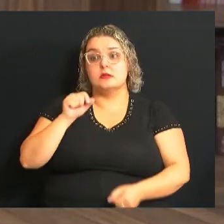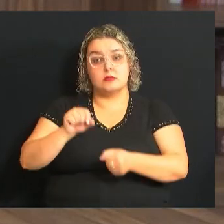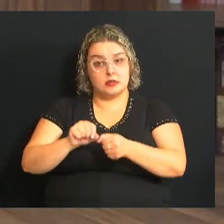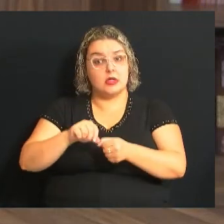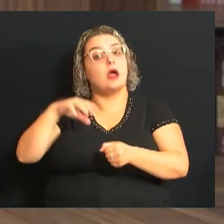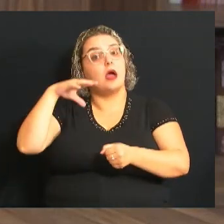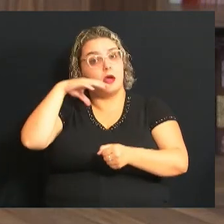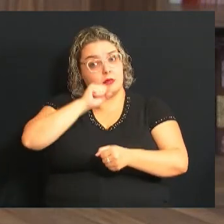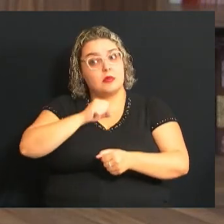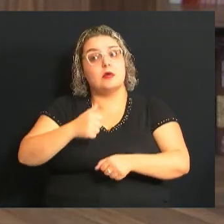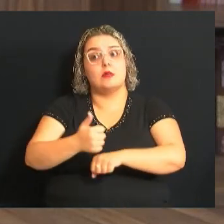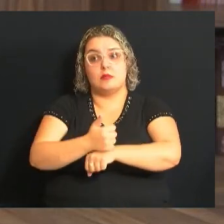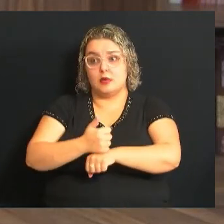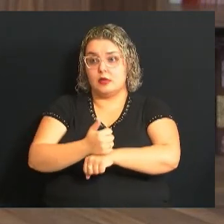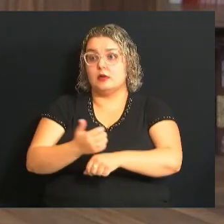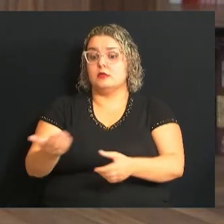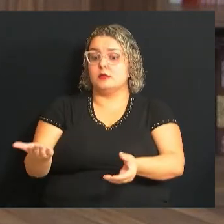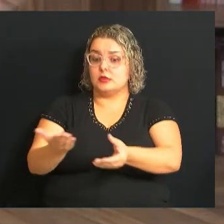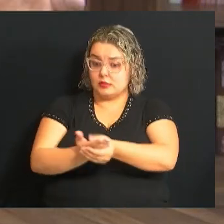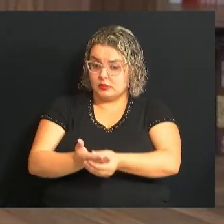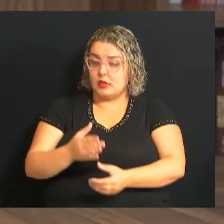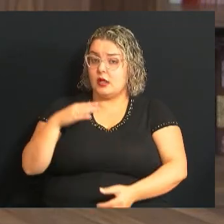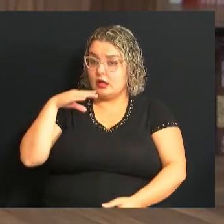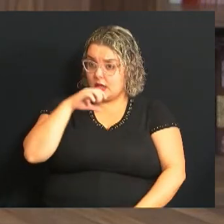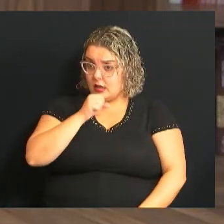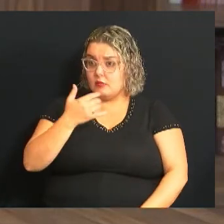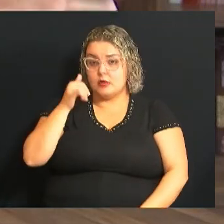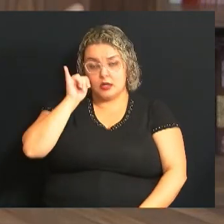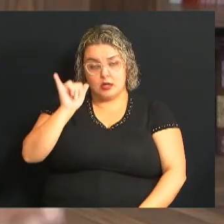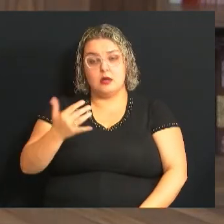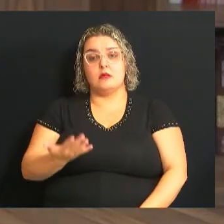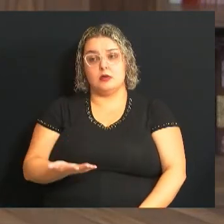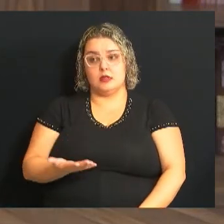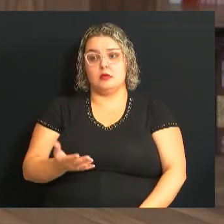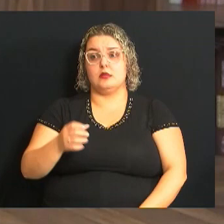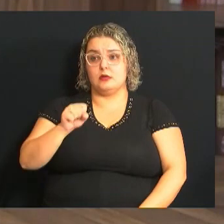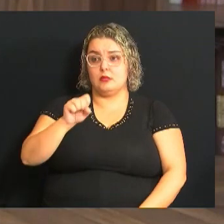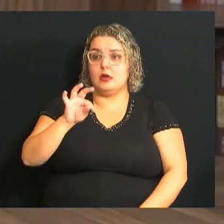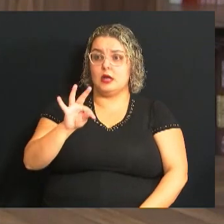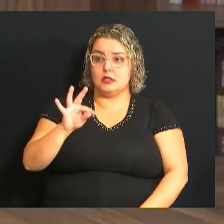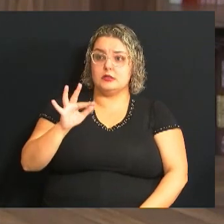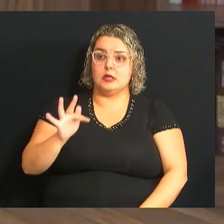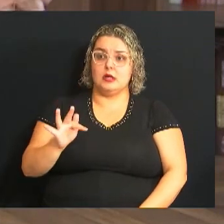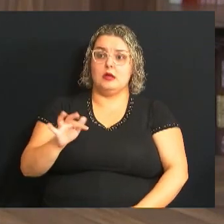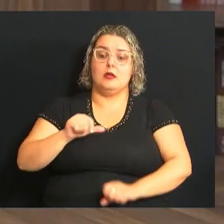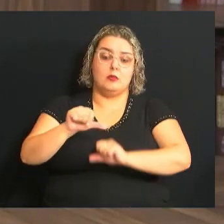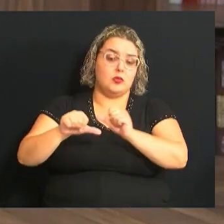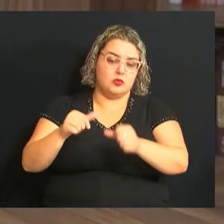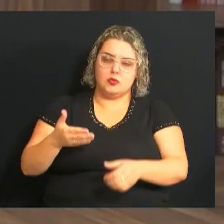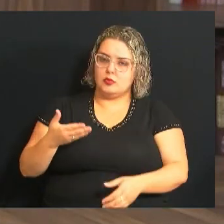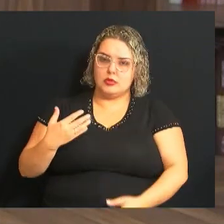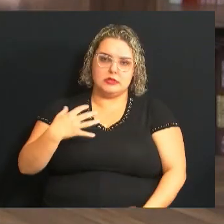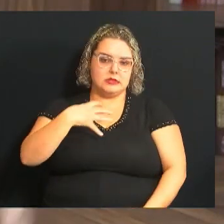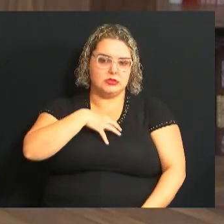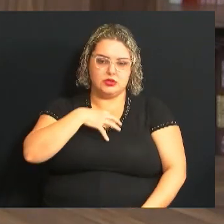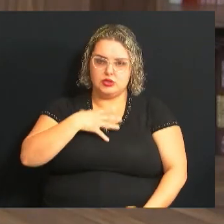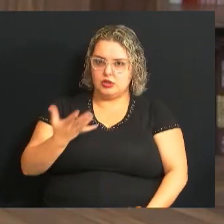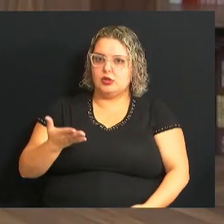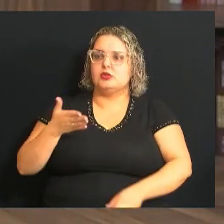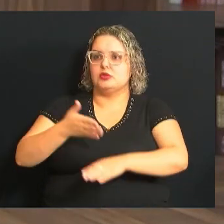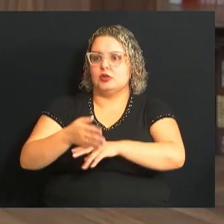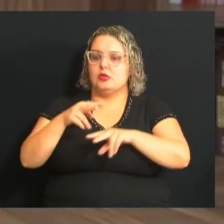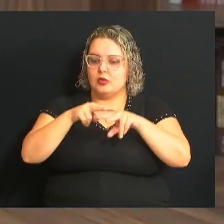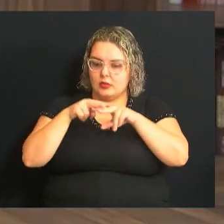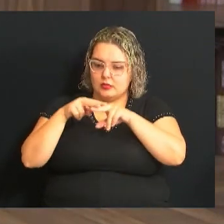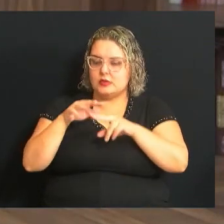busque um profissional e entre com o processo para evitar que o STF module essa entrada ou essa discussão com relação à revisão no